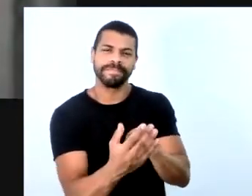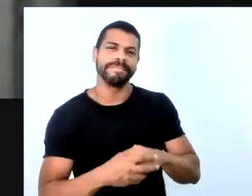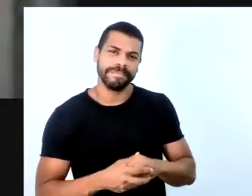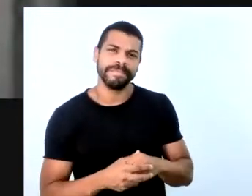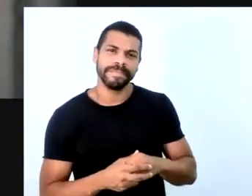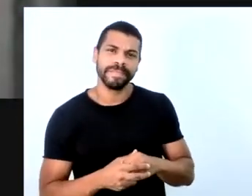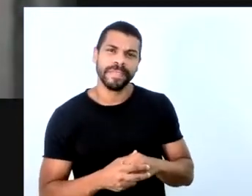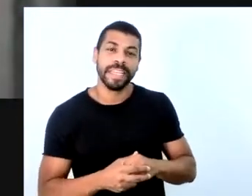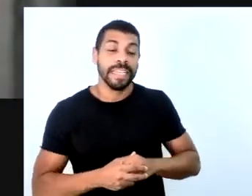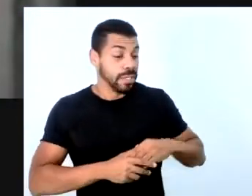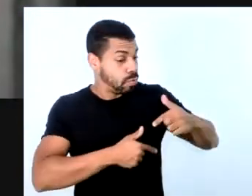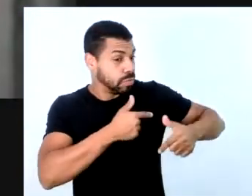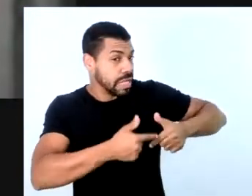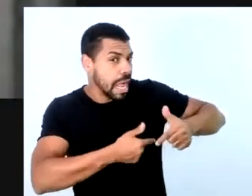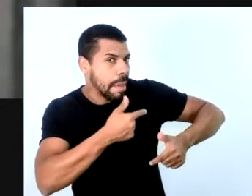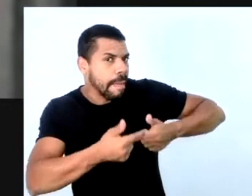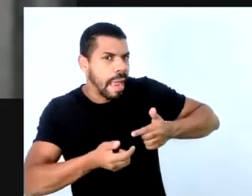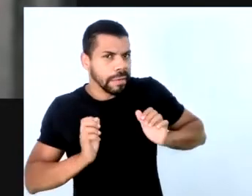e